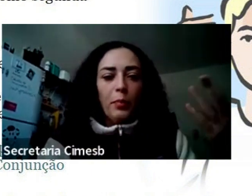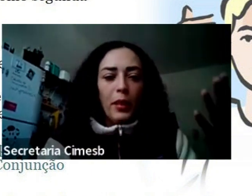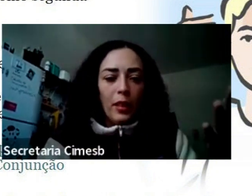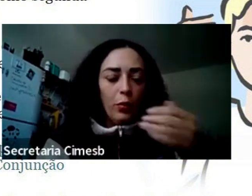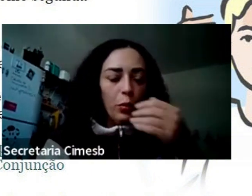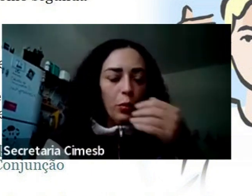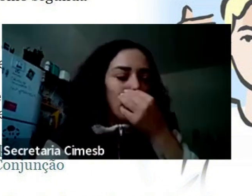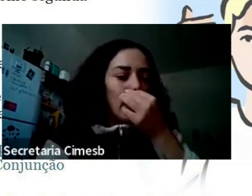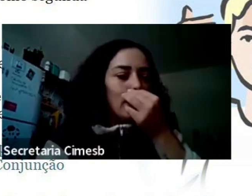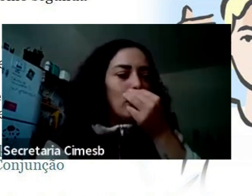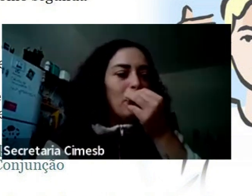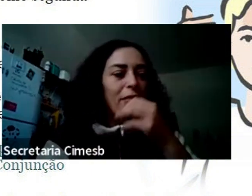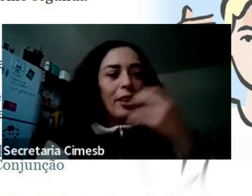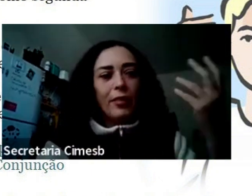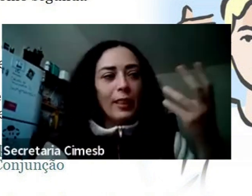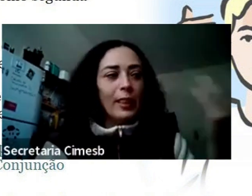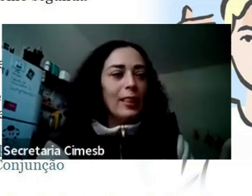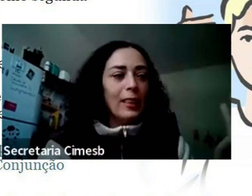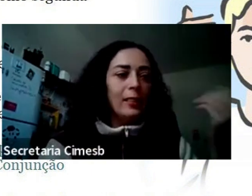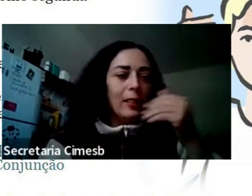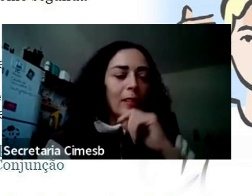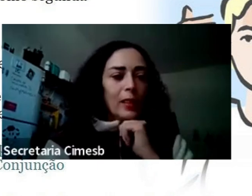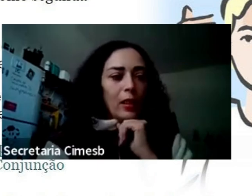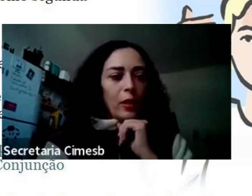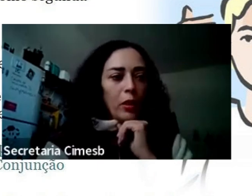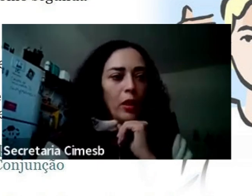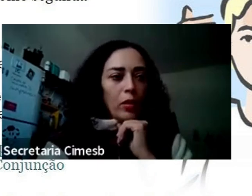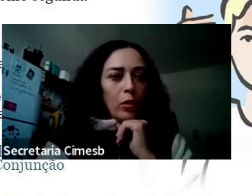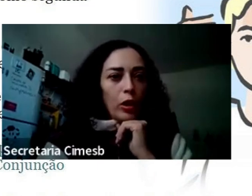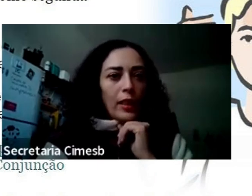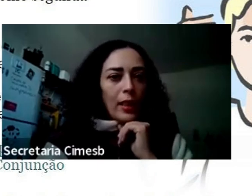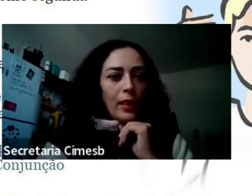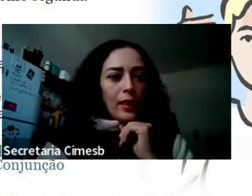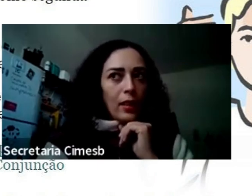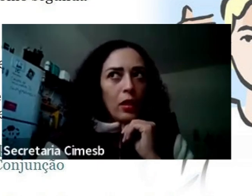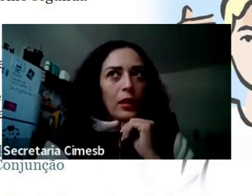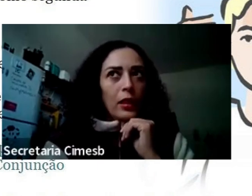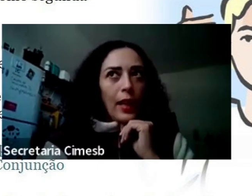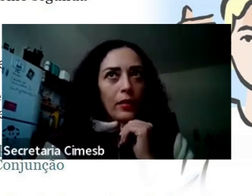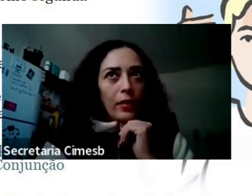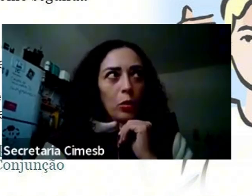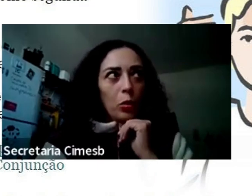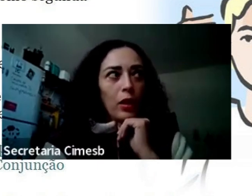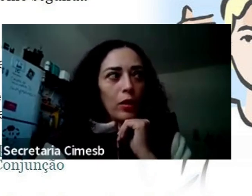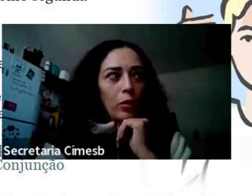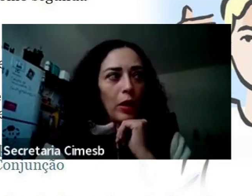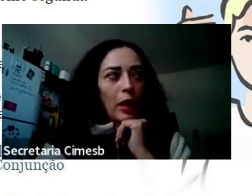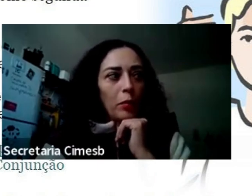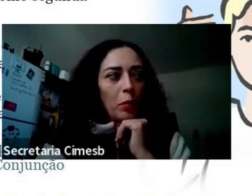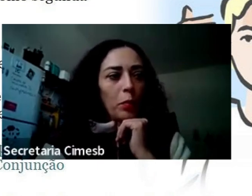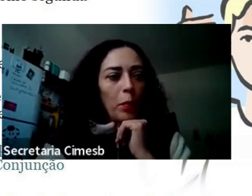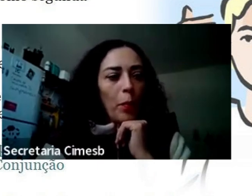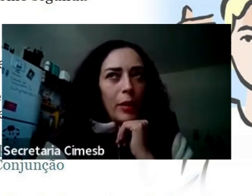ser passado, presente e futuro, né? Como vai entender? Vocês podem surgir essa questão. Tá, não tem conjugação